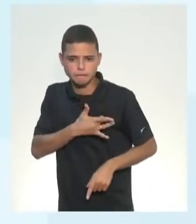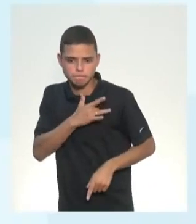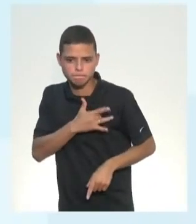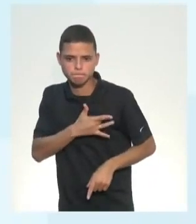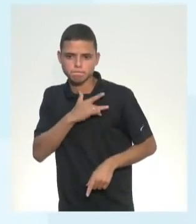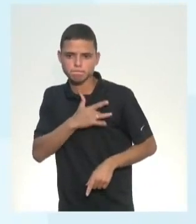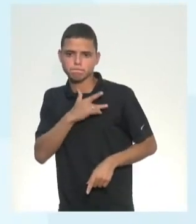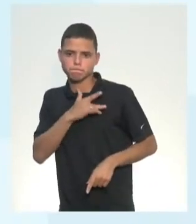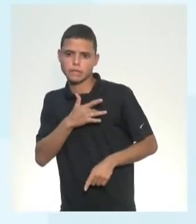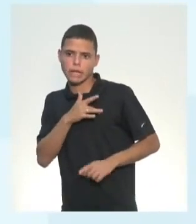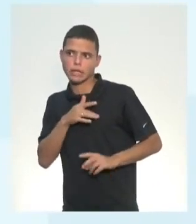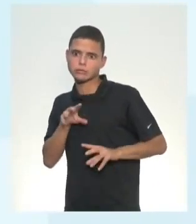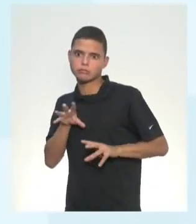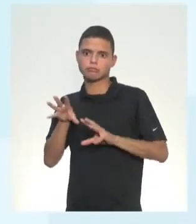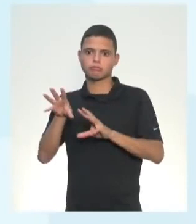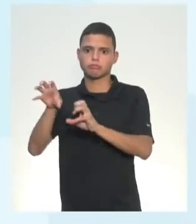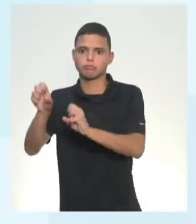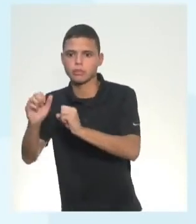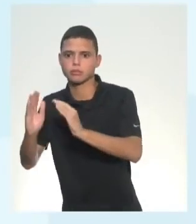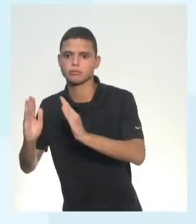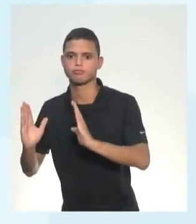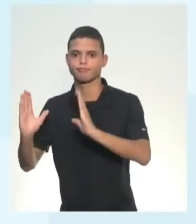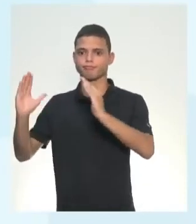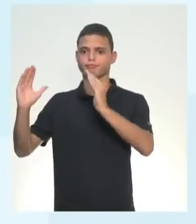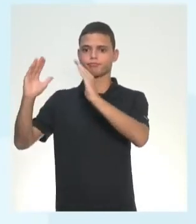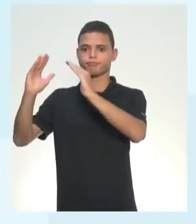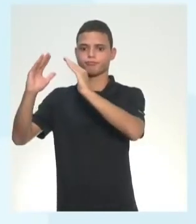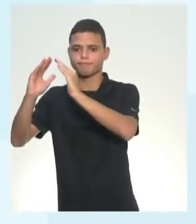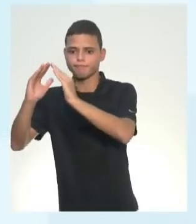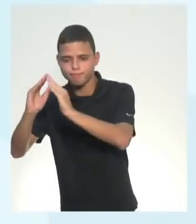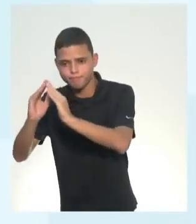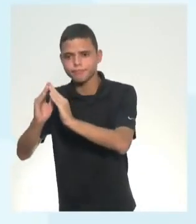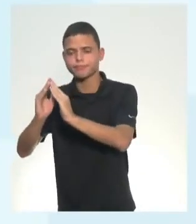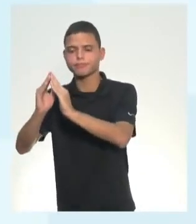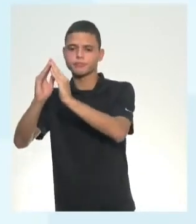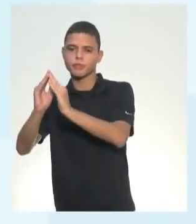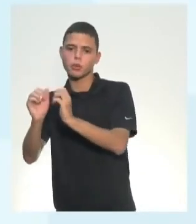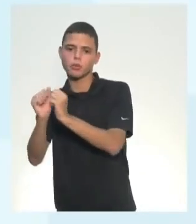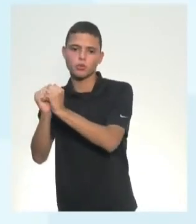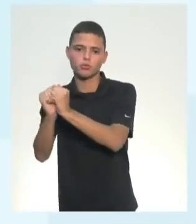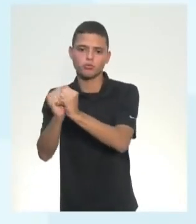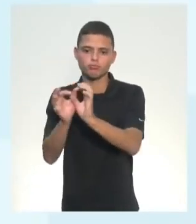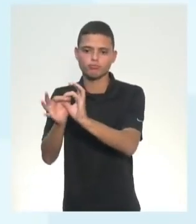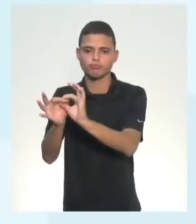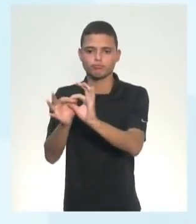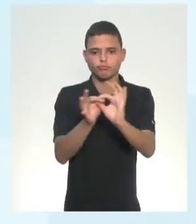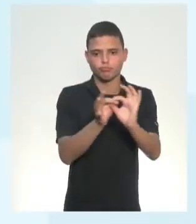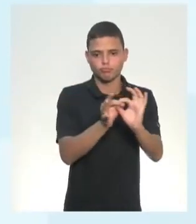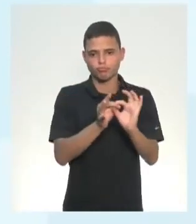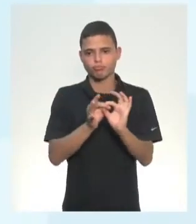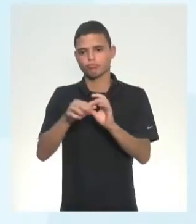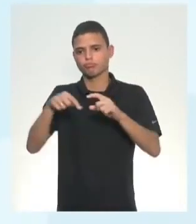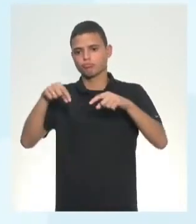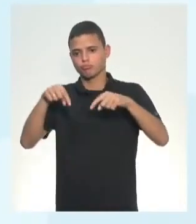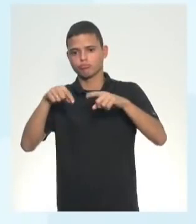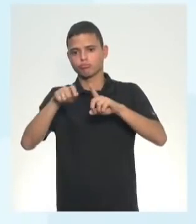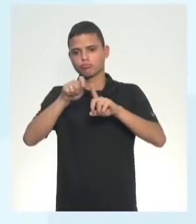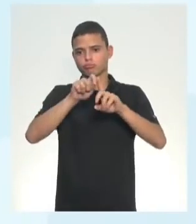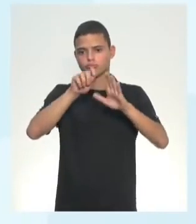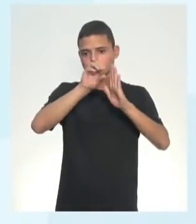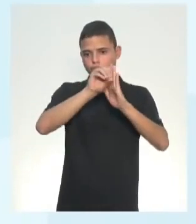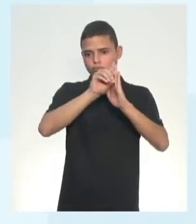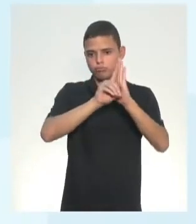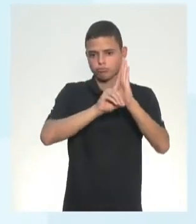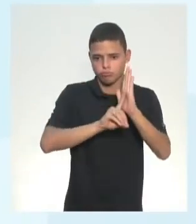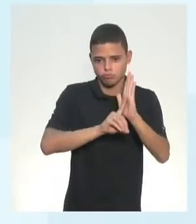foi buscar ao castelo medieval, para dar com ele nas ruas do nosso século. O pior é que o estafaram a tal